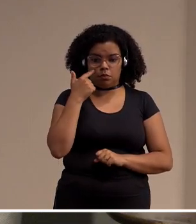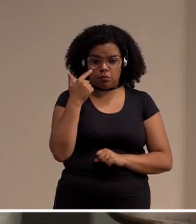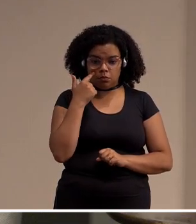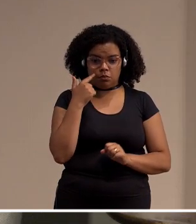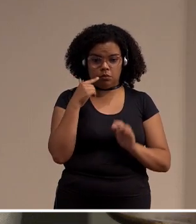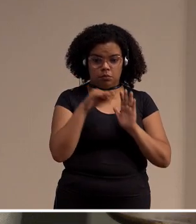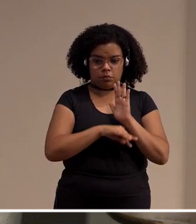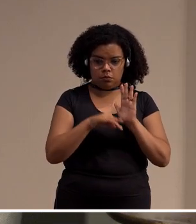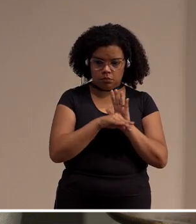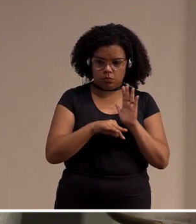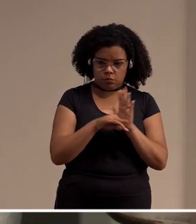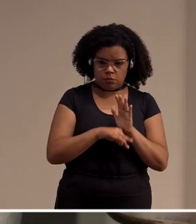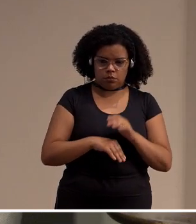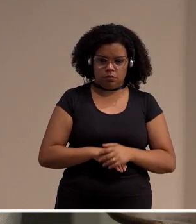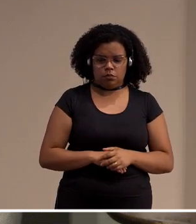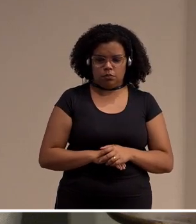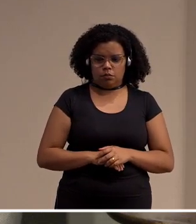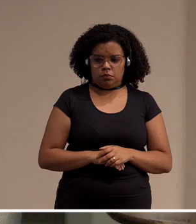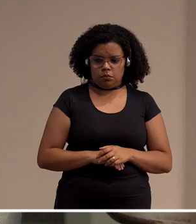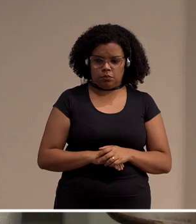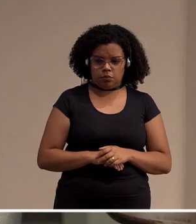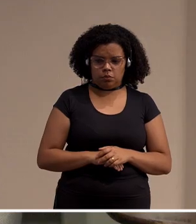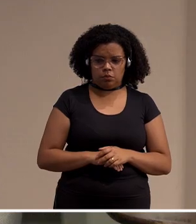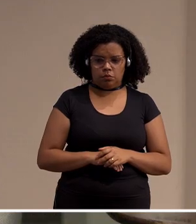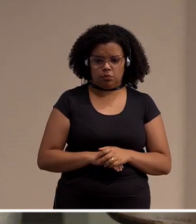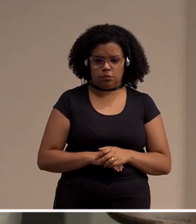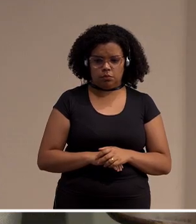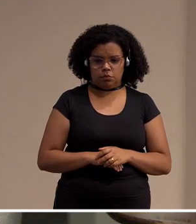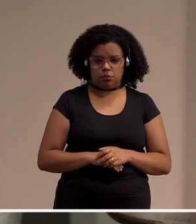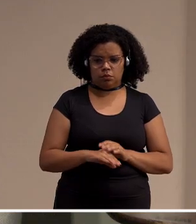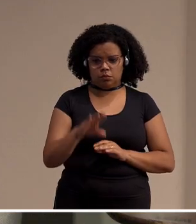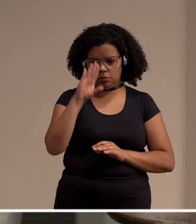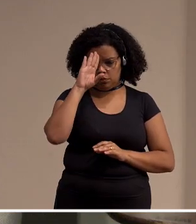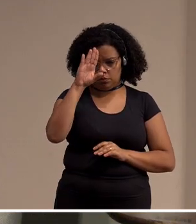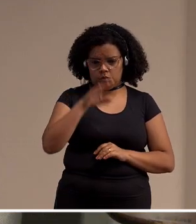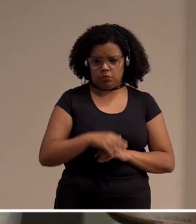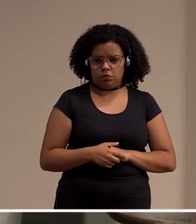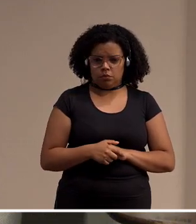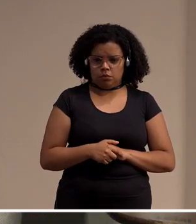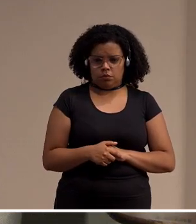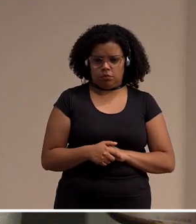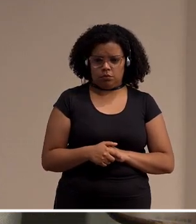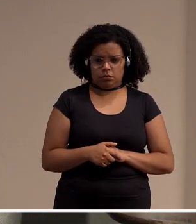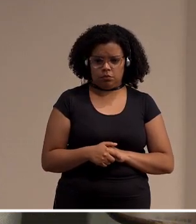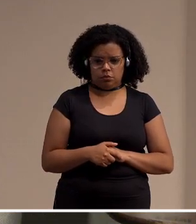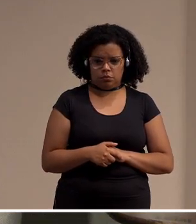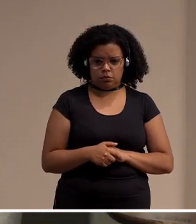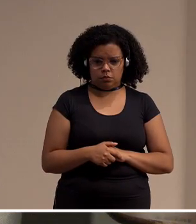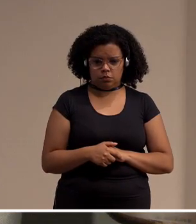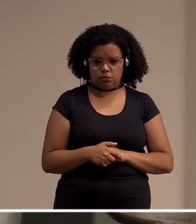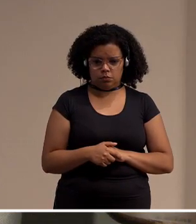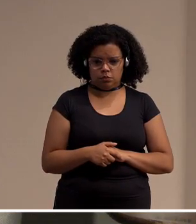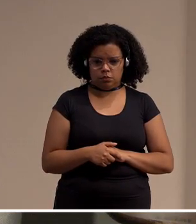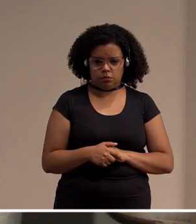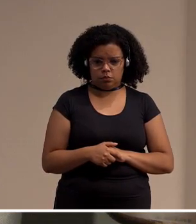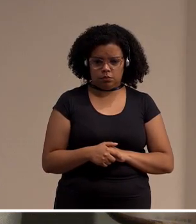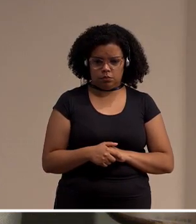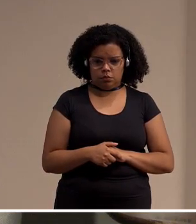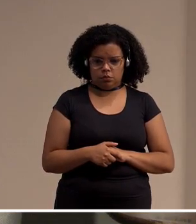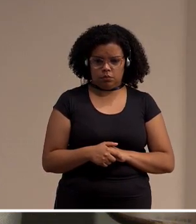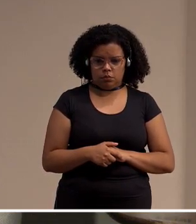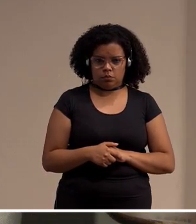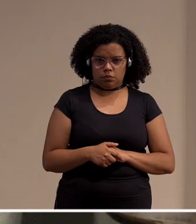Temple Grandin, que é uma figura, uma militante em prol